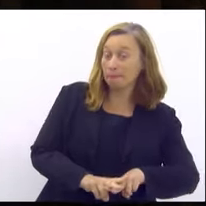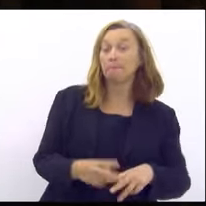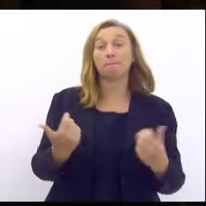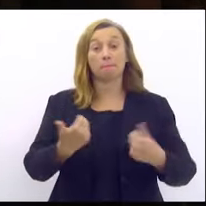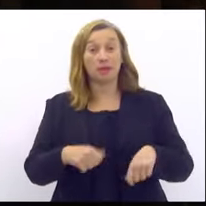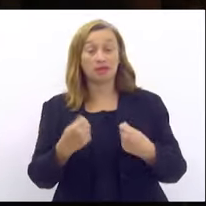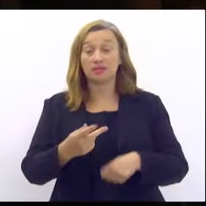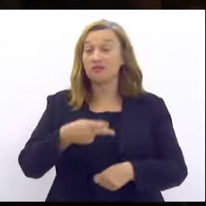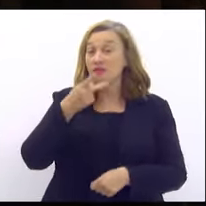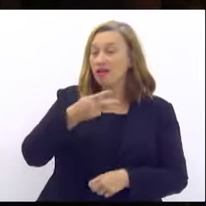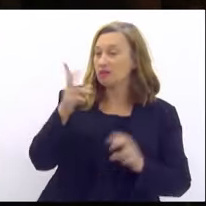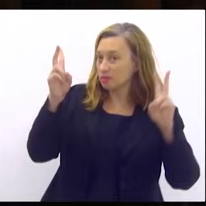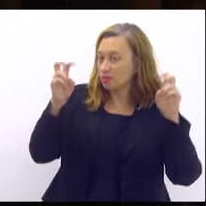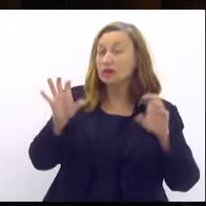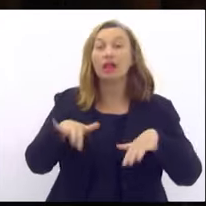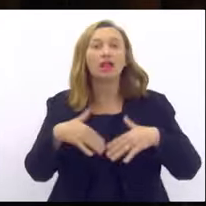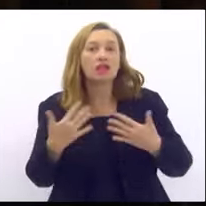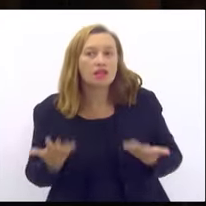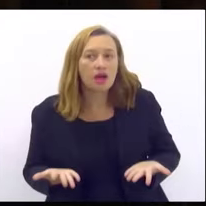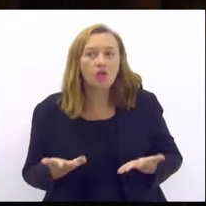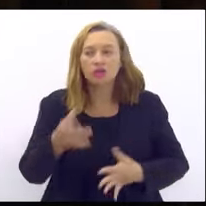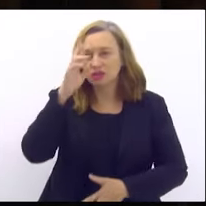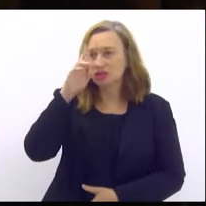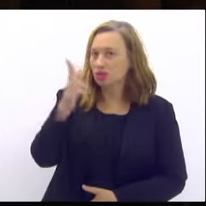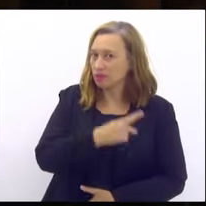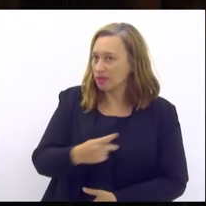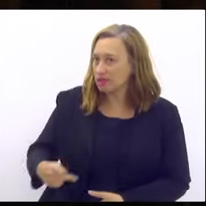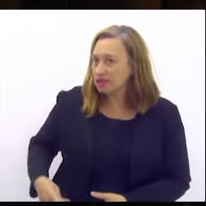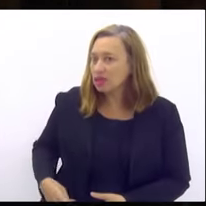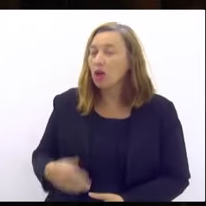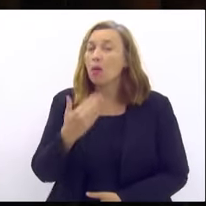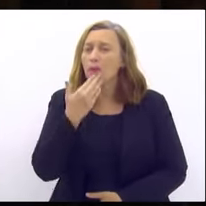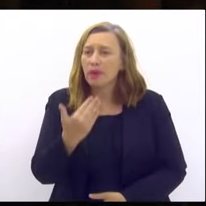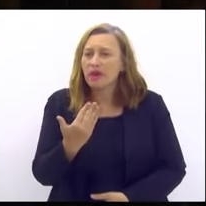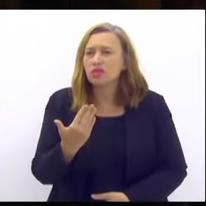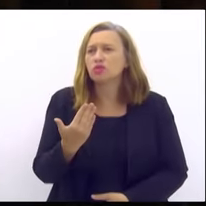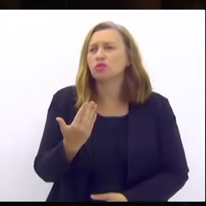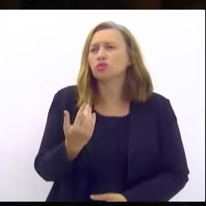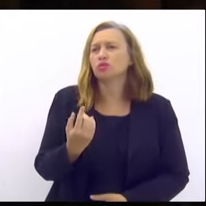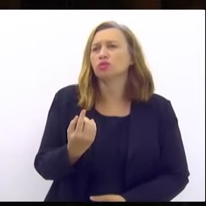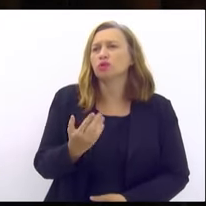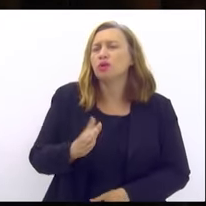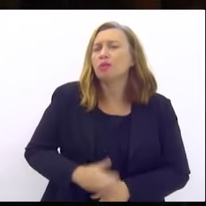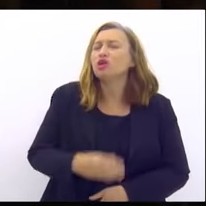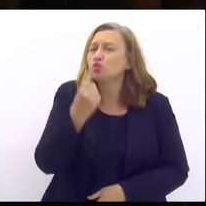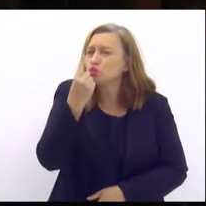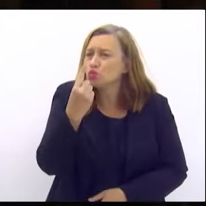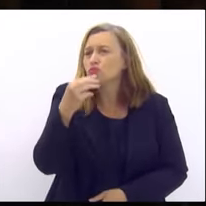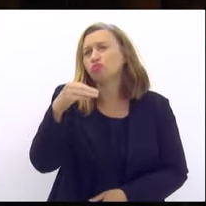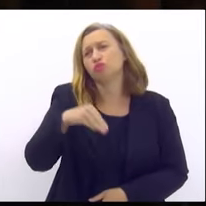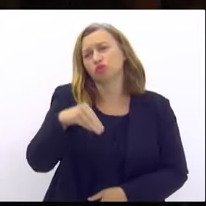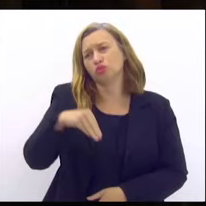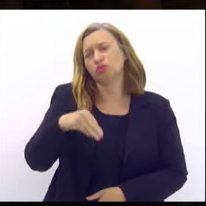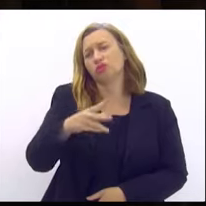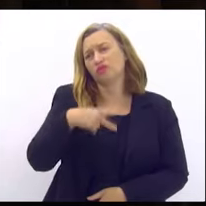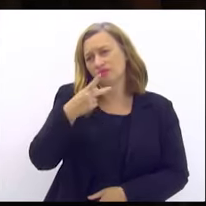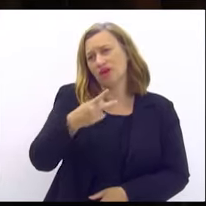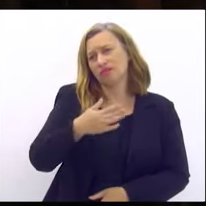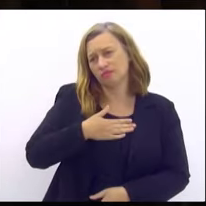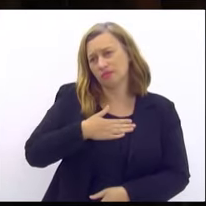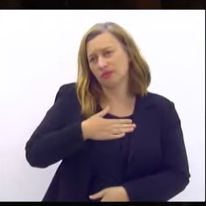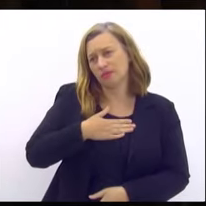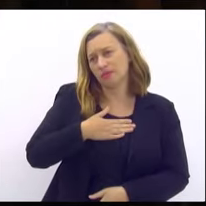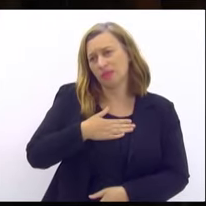falar sobre isso então senhora presidenta só peço mais um um um momentinho de tolerância aqui a minha fala porque fui